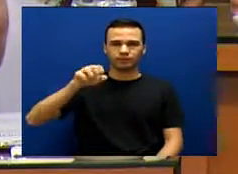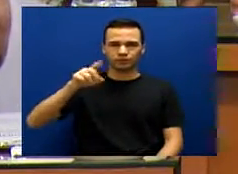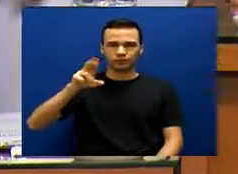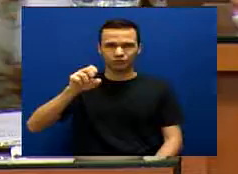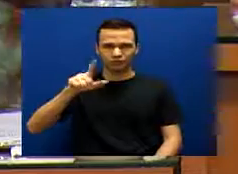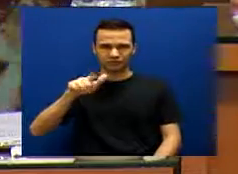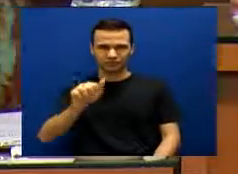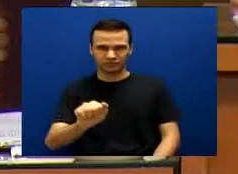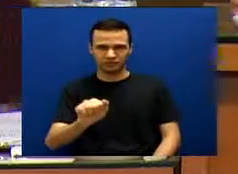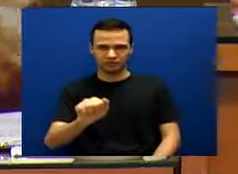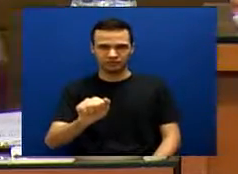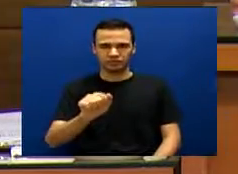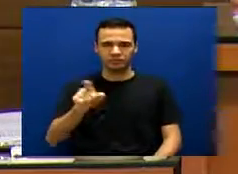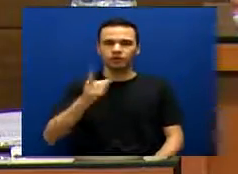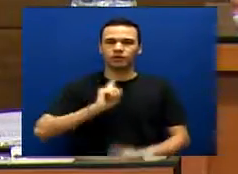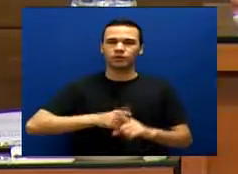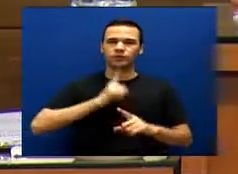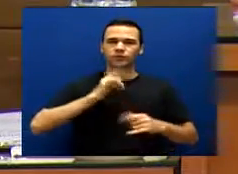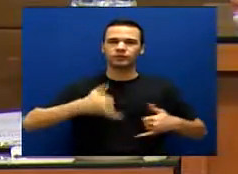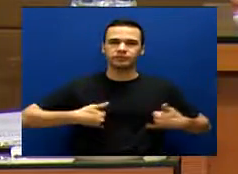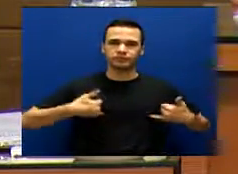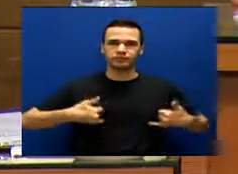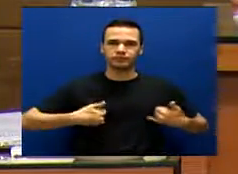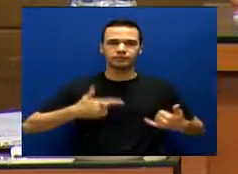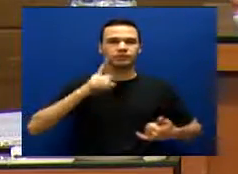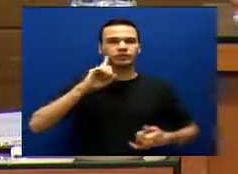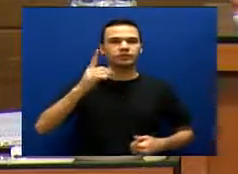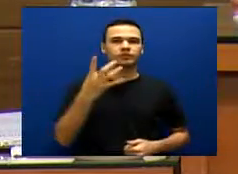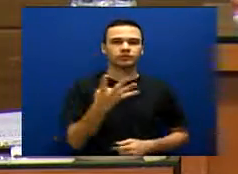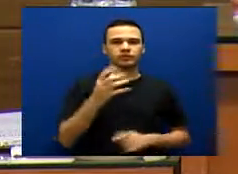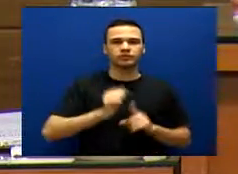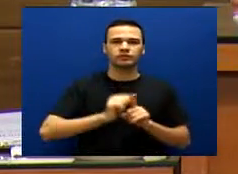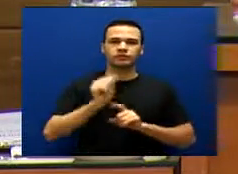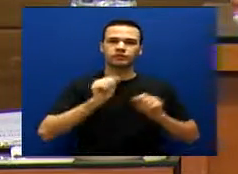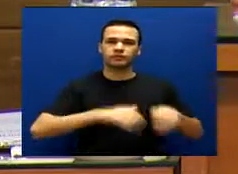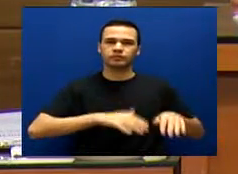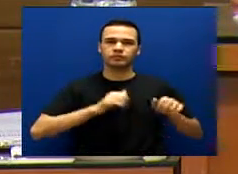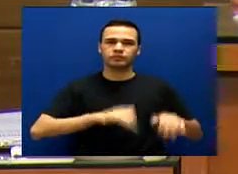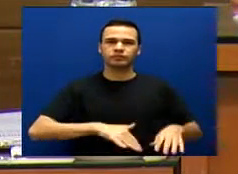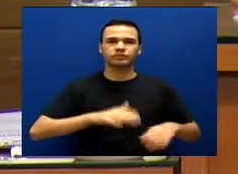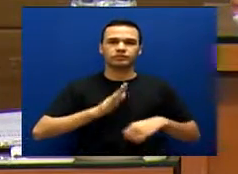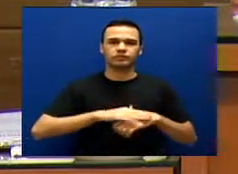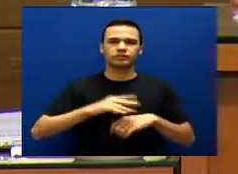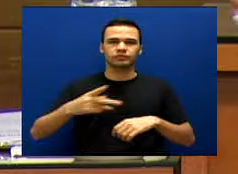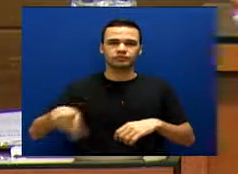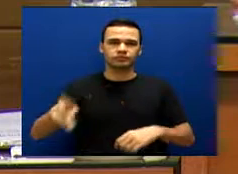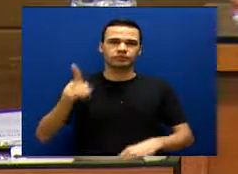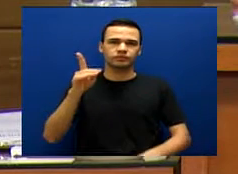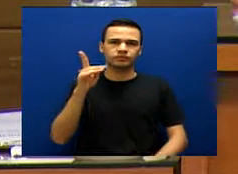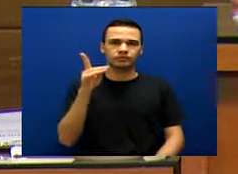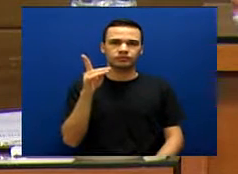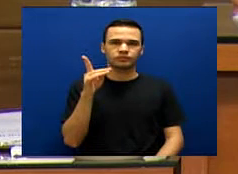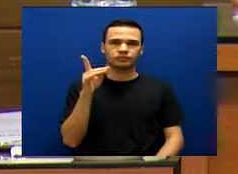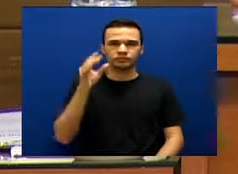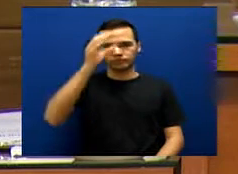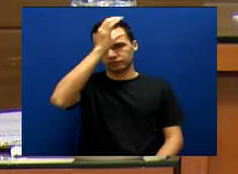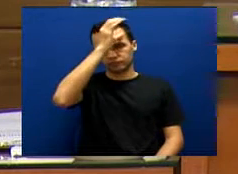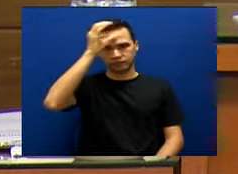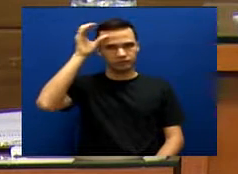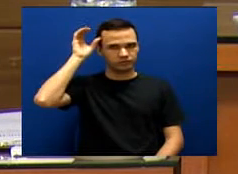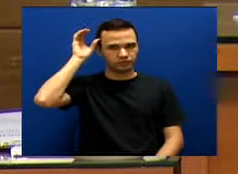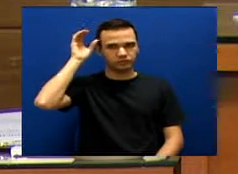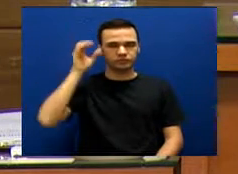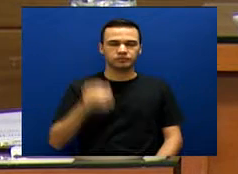da Conceição Romão, pelo seu aniversário, comemorado dia 4 de setembro de 2017. Votos à vereadora Cíntia de